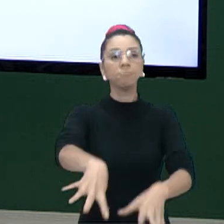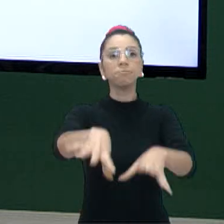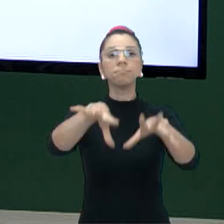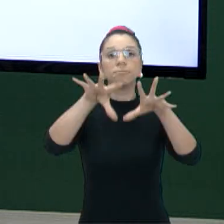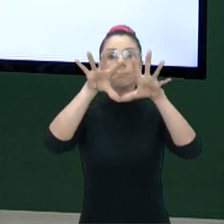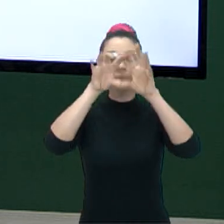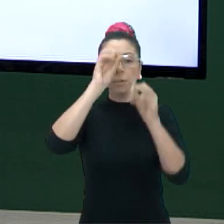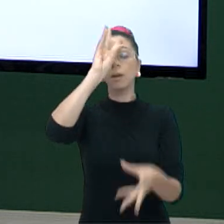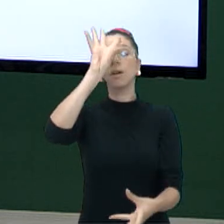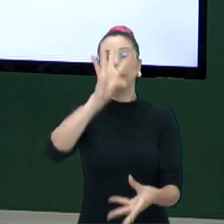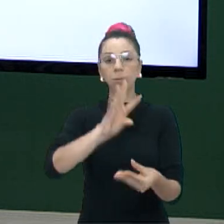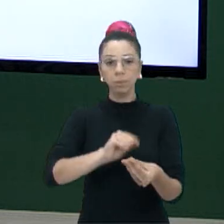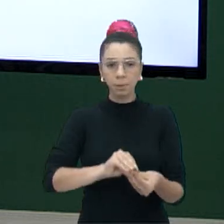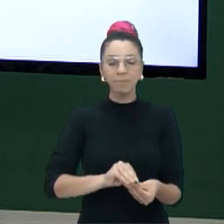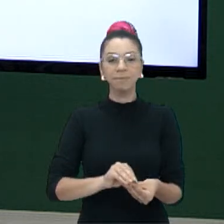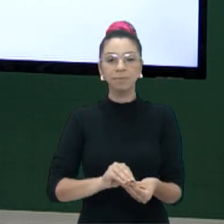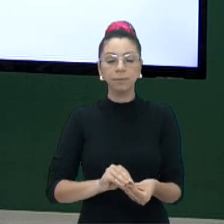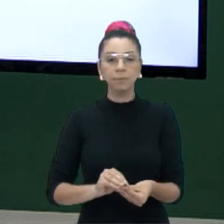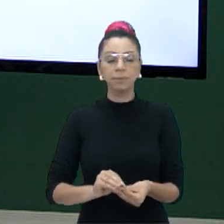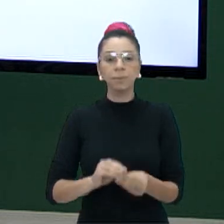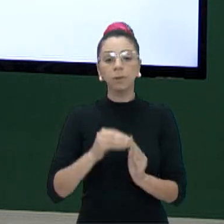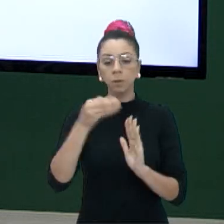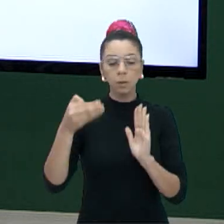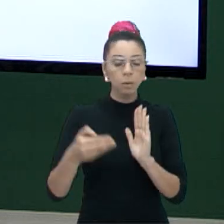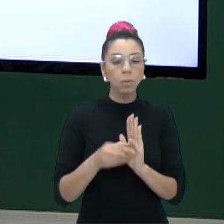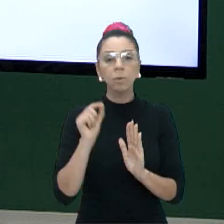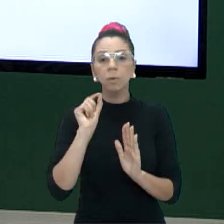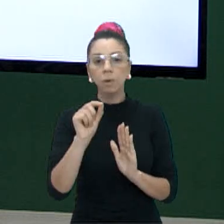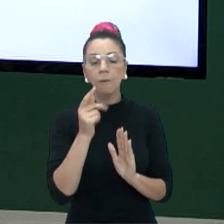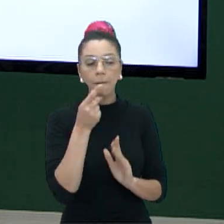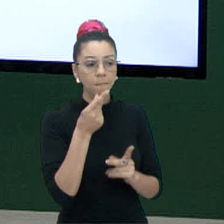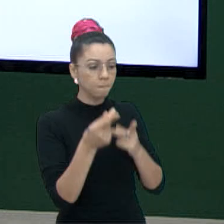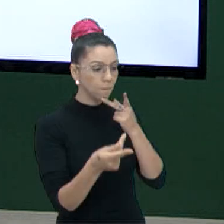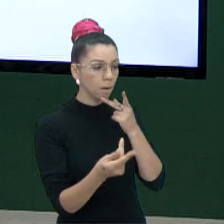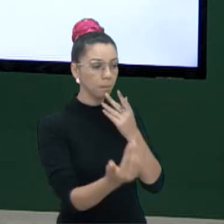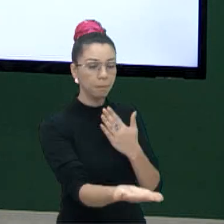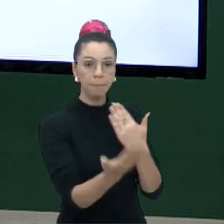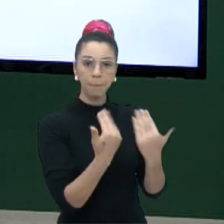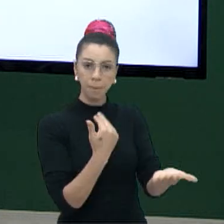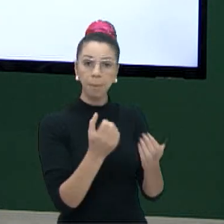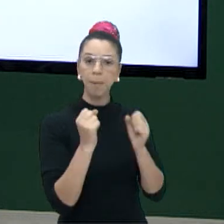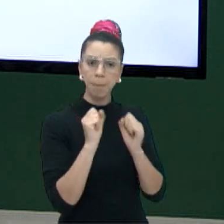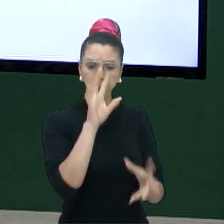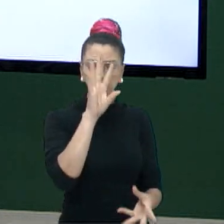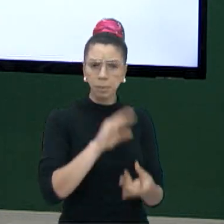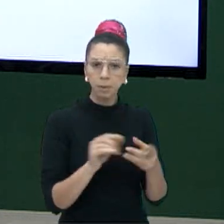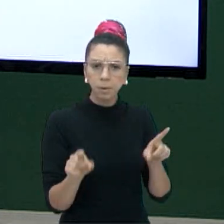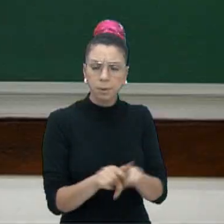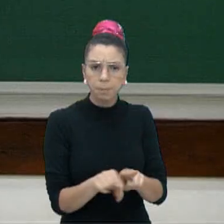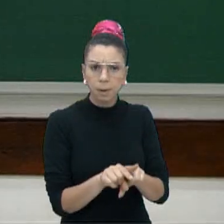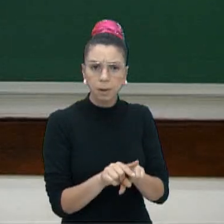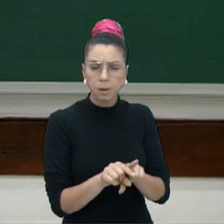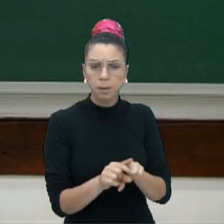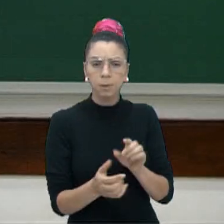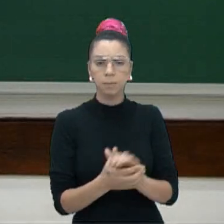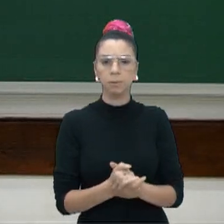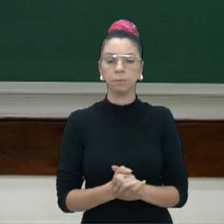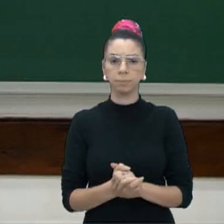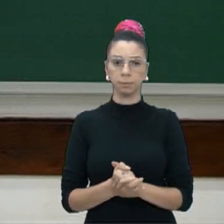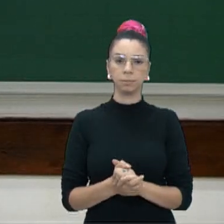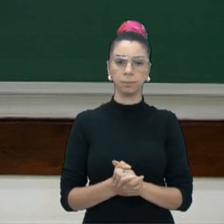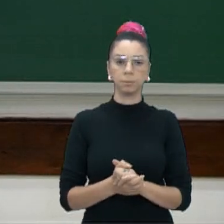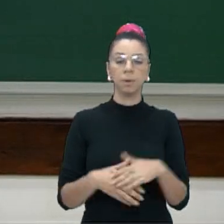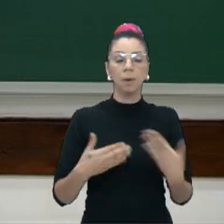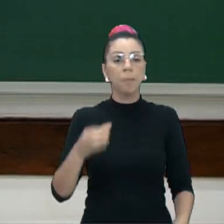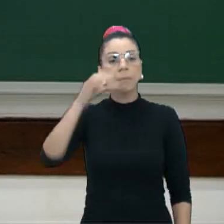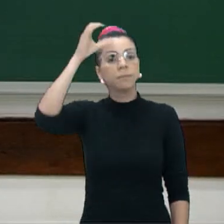de compreender, entender. Que tudo aquilo que vocês falam comigo, eu posso entender. Dessa maneira, o